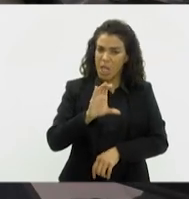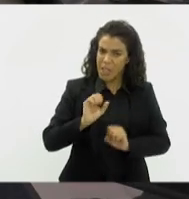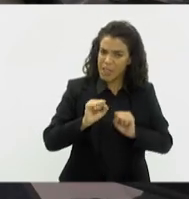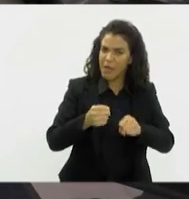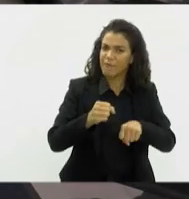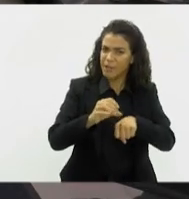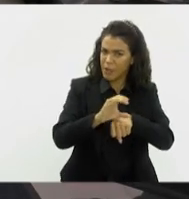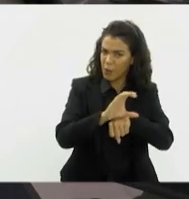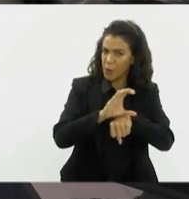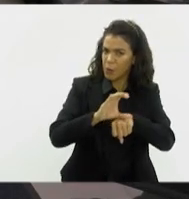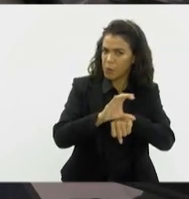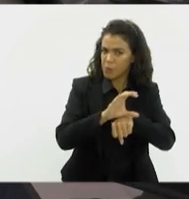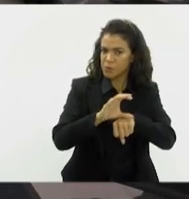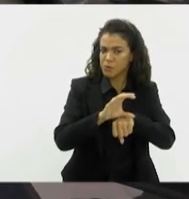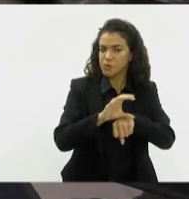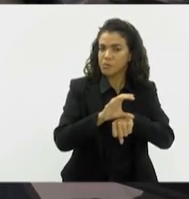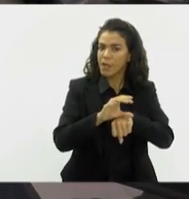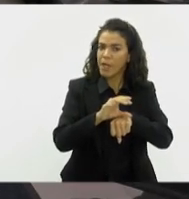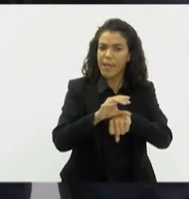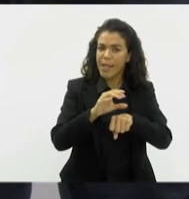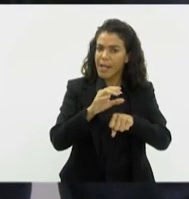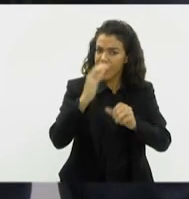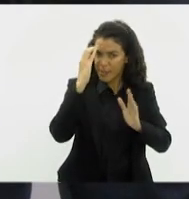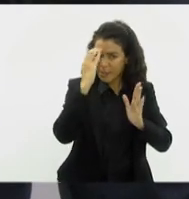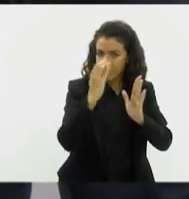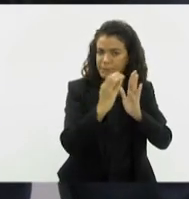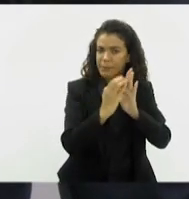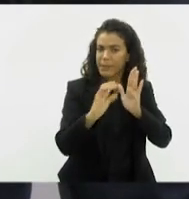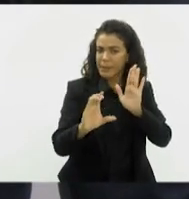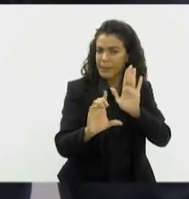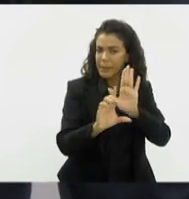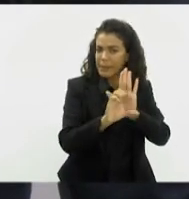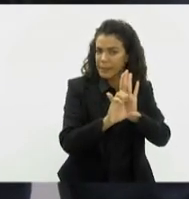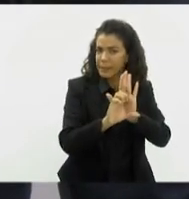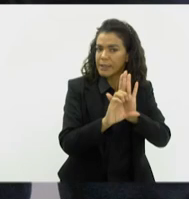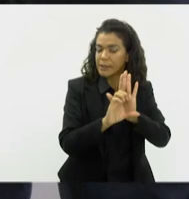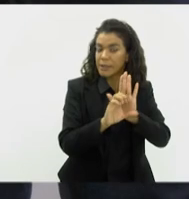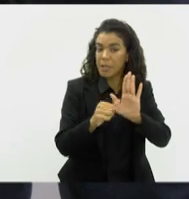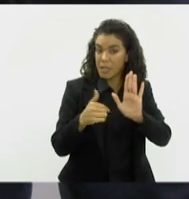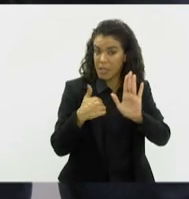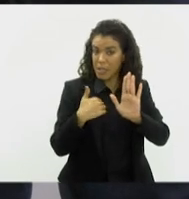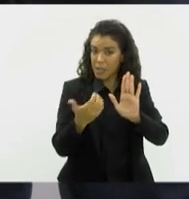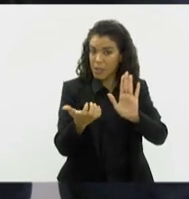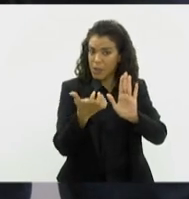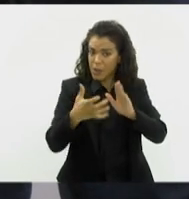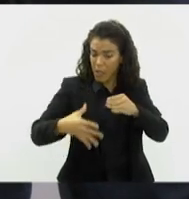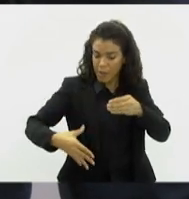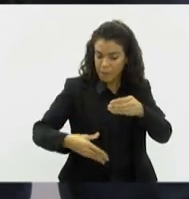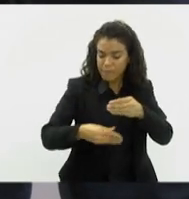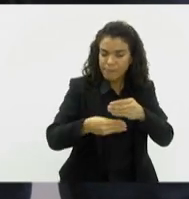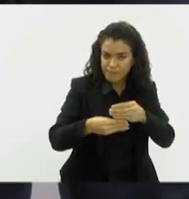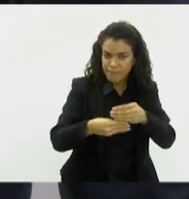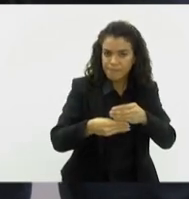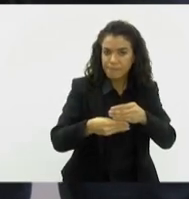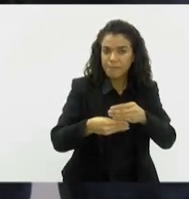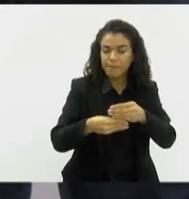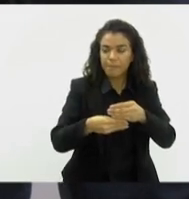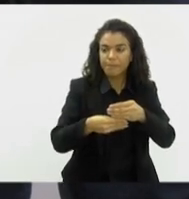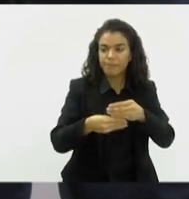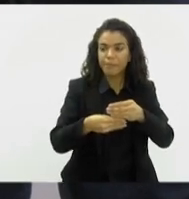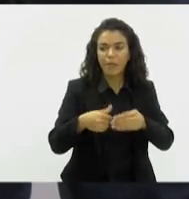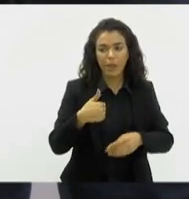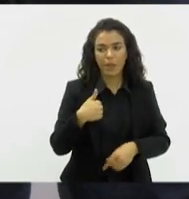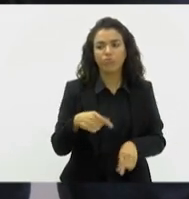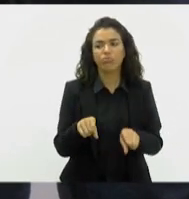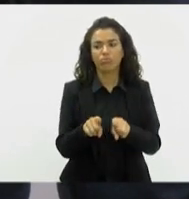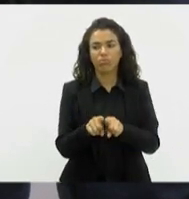Então, é um legalista. A gente... Eu quero fazer uma parte aqui dizendo que eu